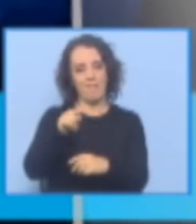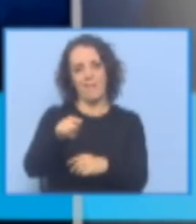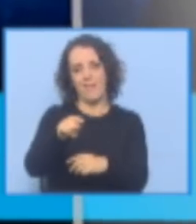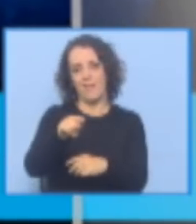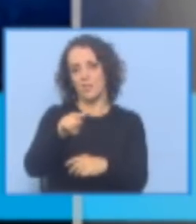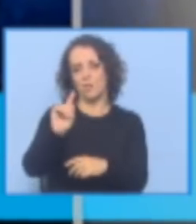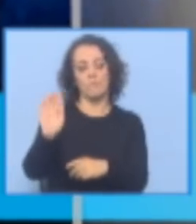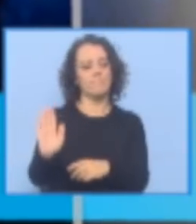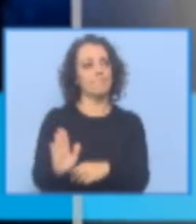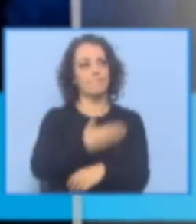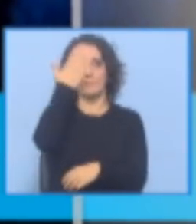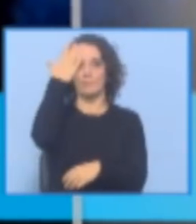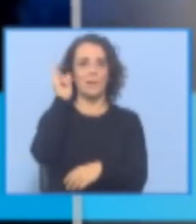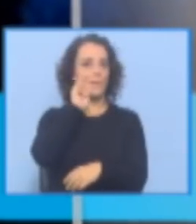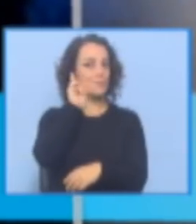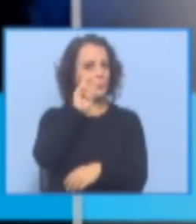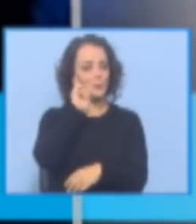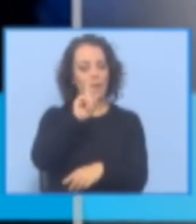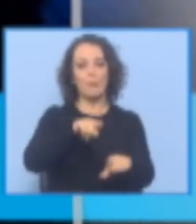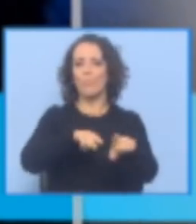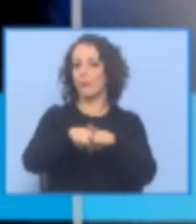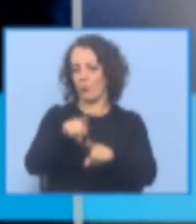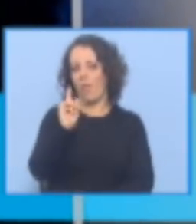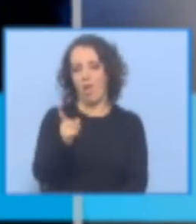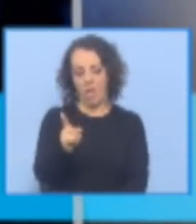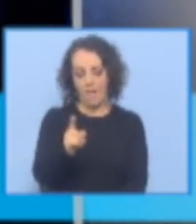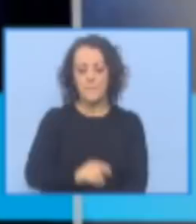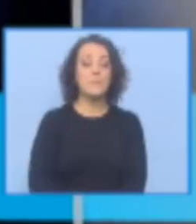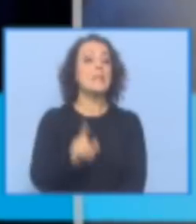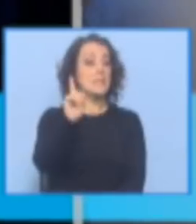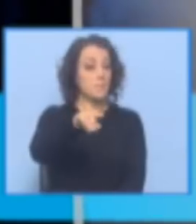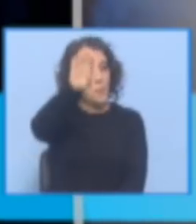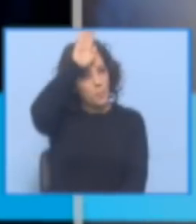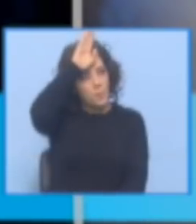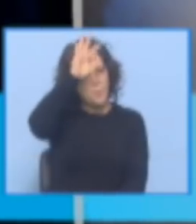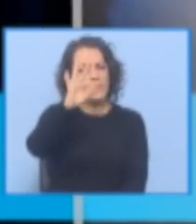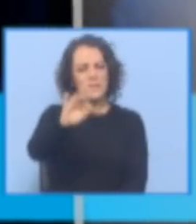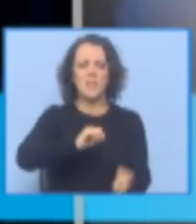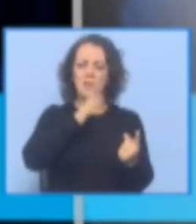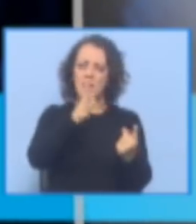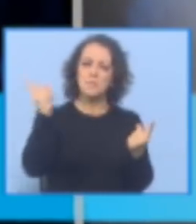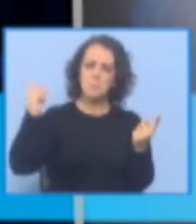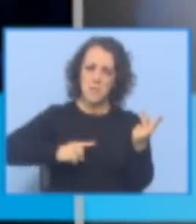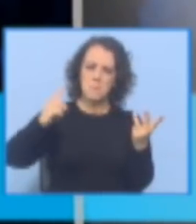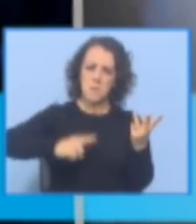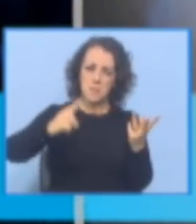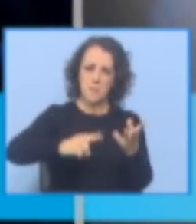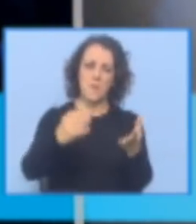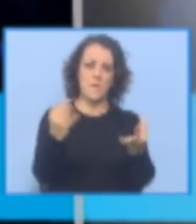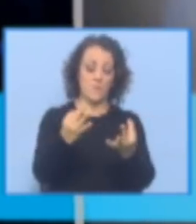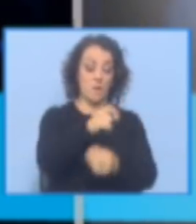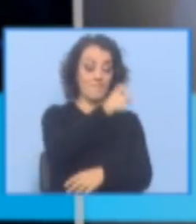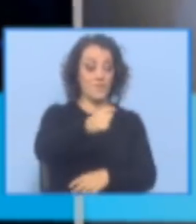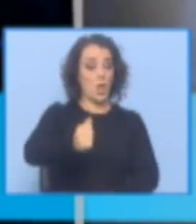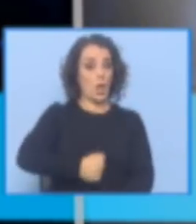da política. E acho que também é uma coisa muito importante que o Papa Francisco já tem dito várias vezes, que os